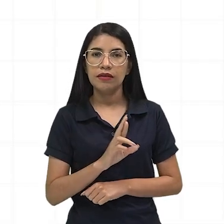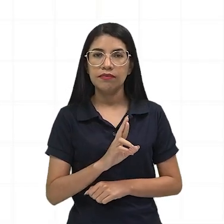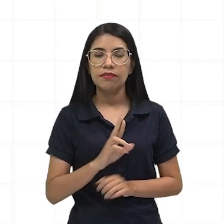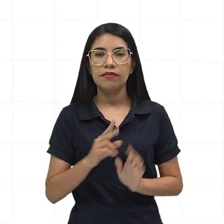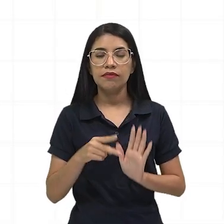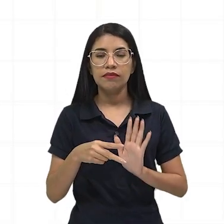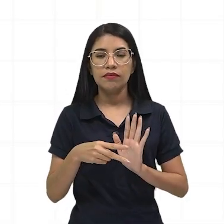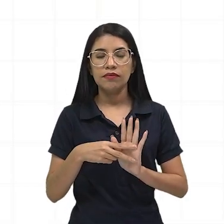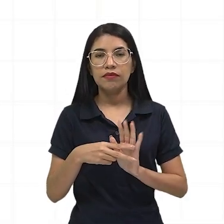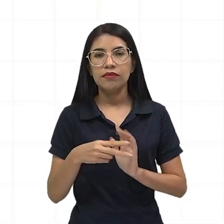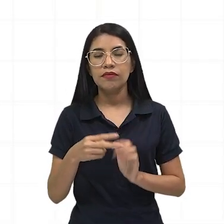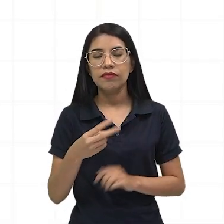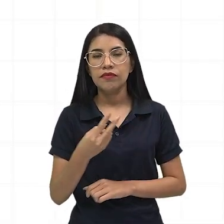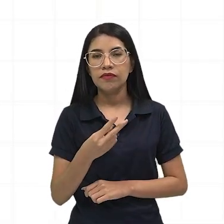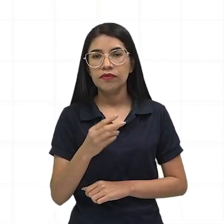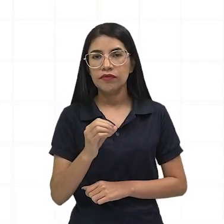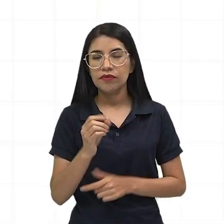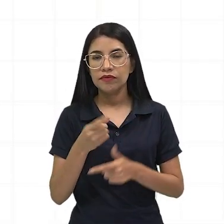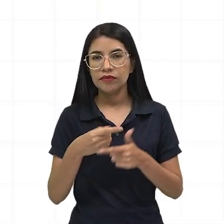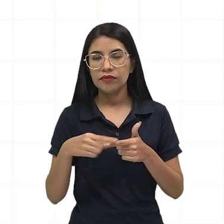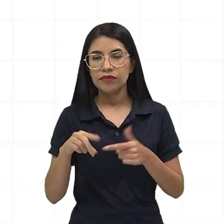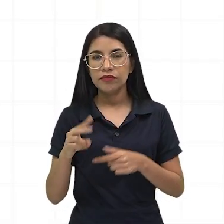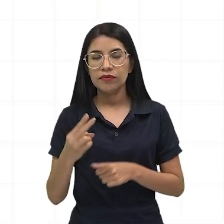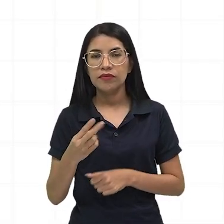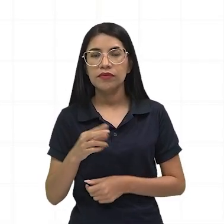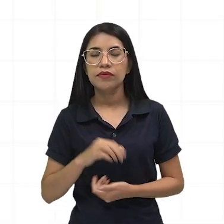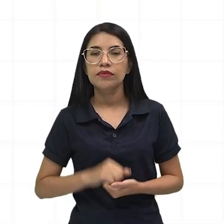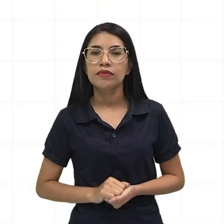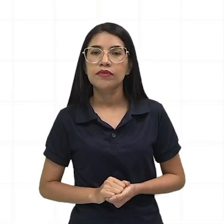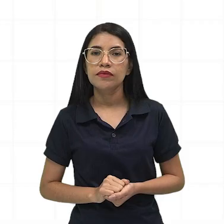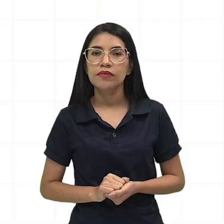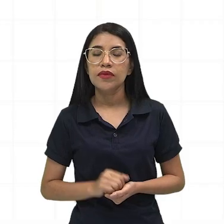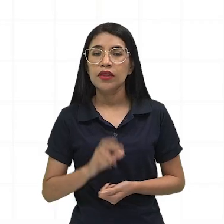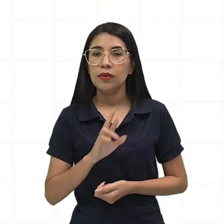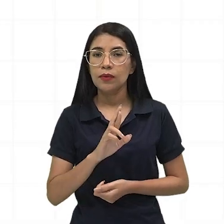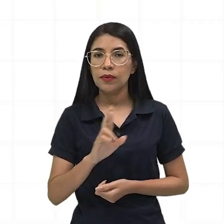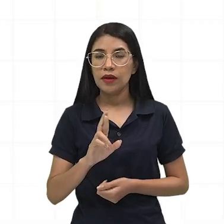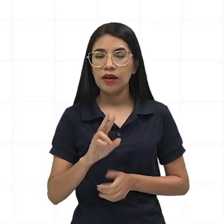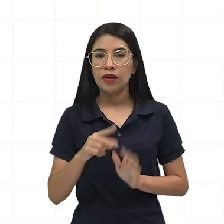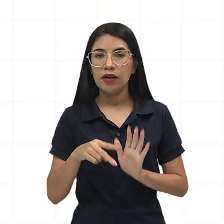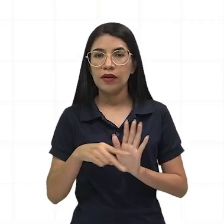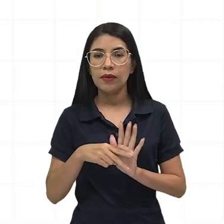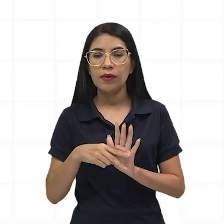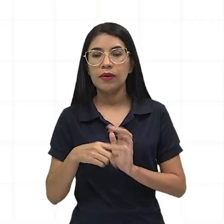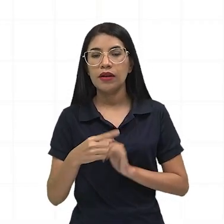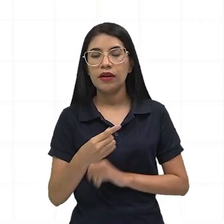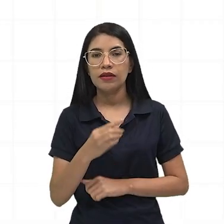20 dividido por 2, então o raio desse círculo mede